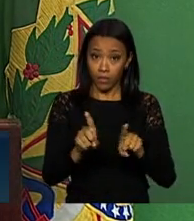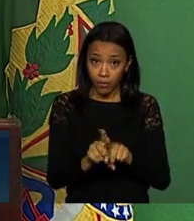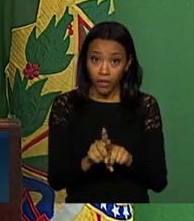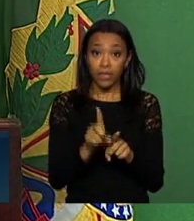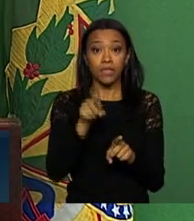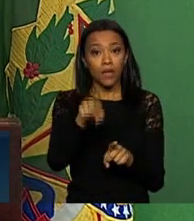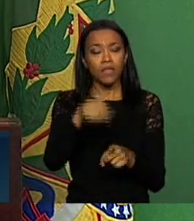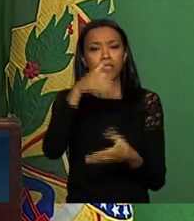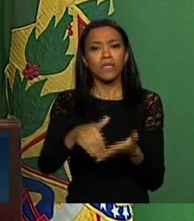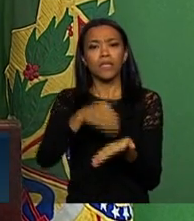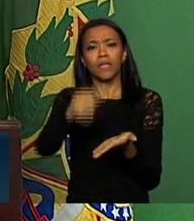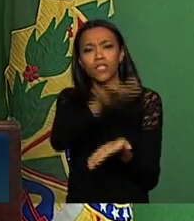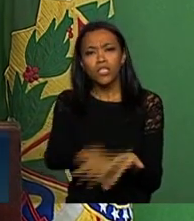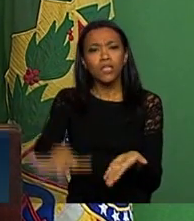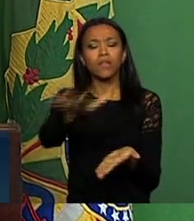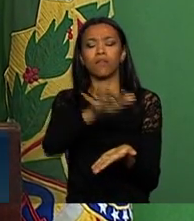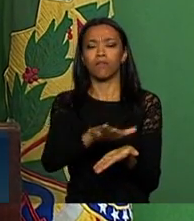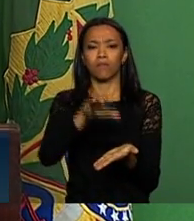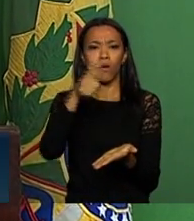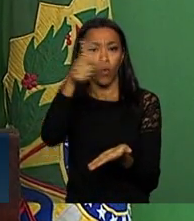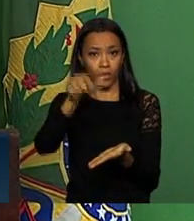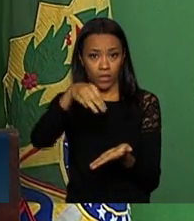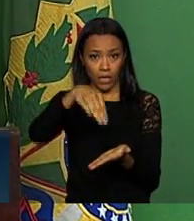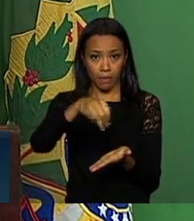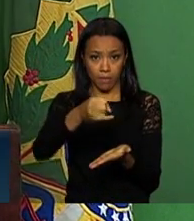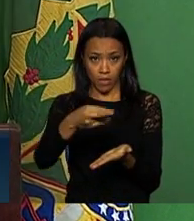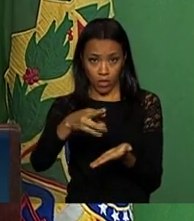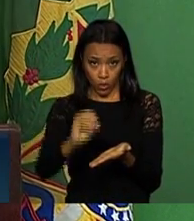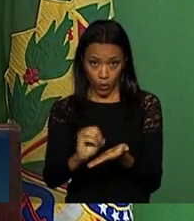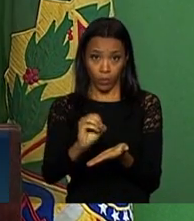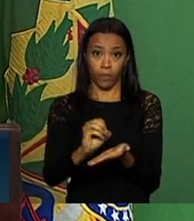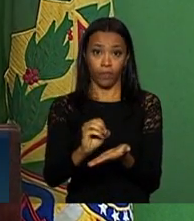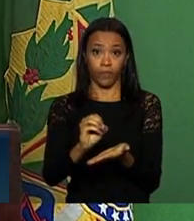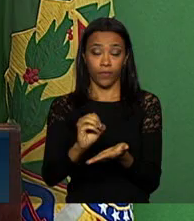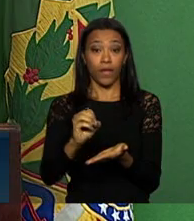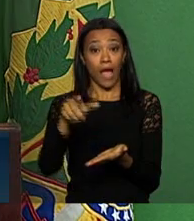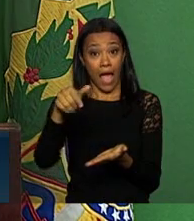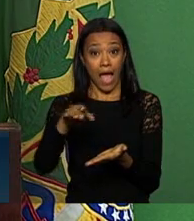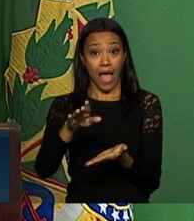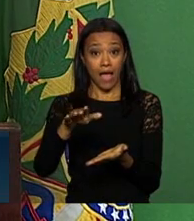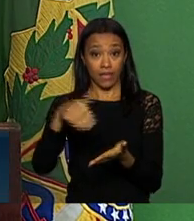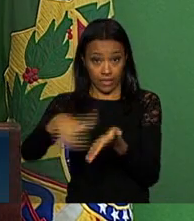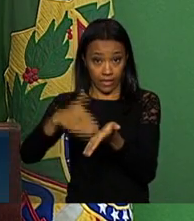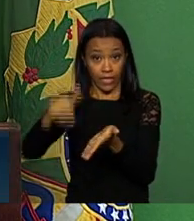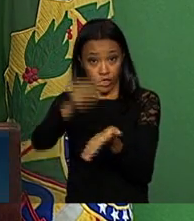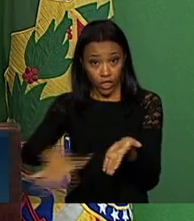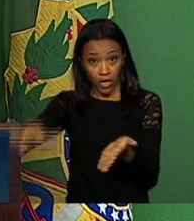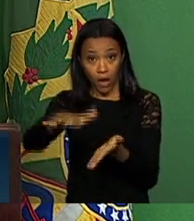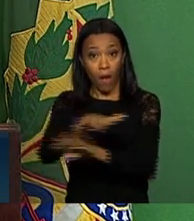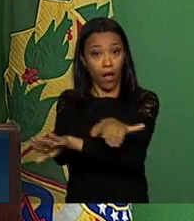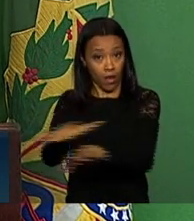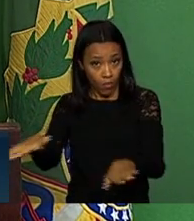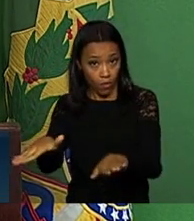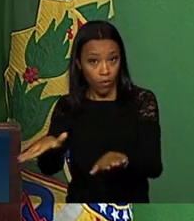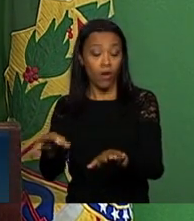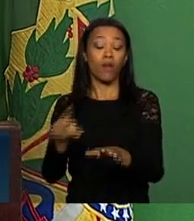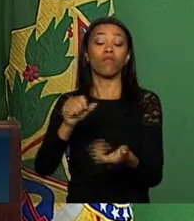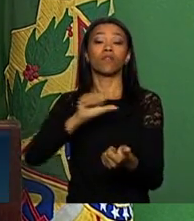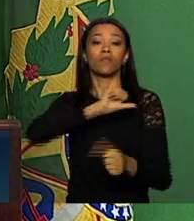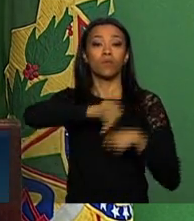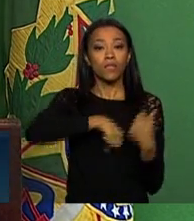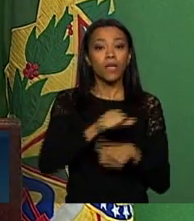a secretaria da micro e pequena empresa a Secretaria Geral que Foi extinta será transformada em Secretaria de